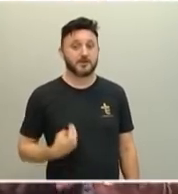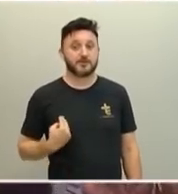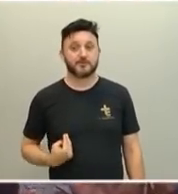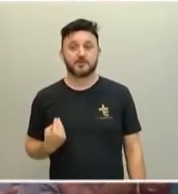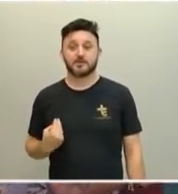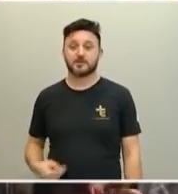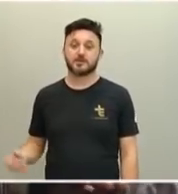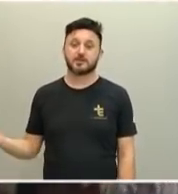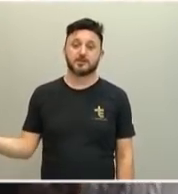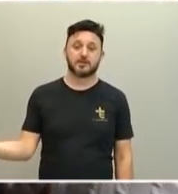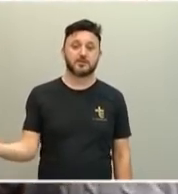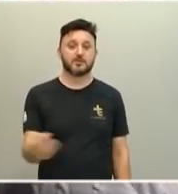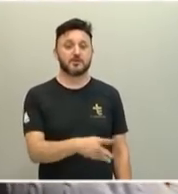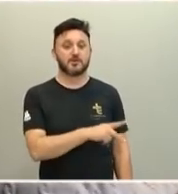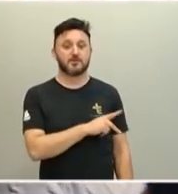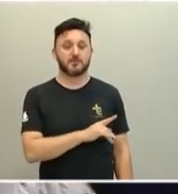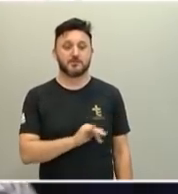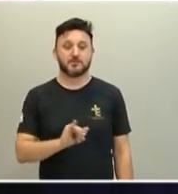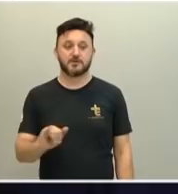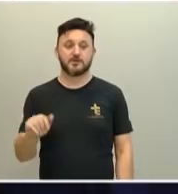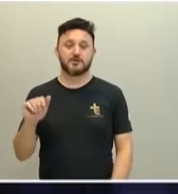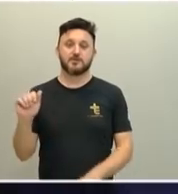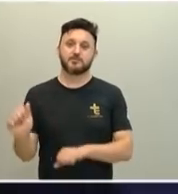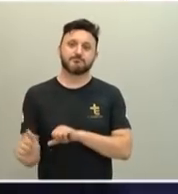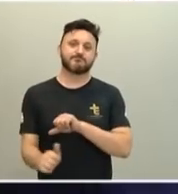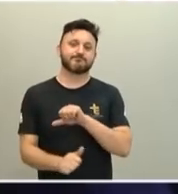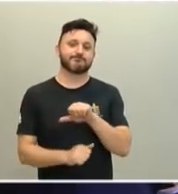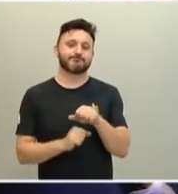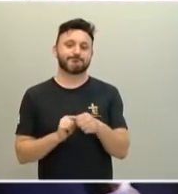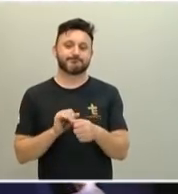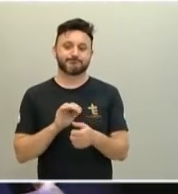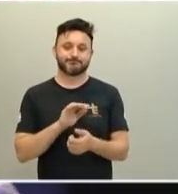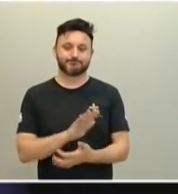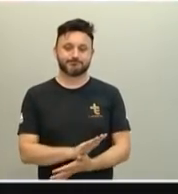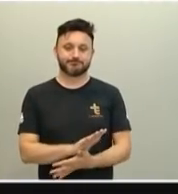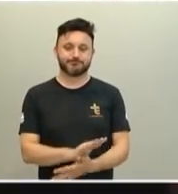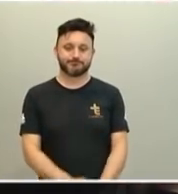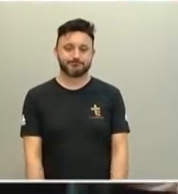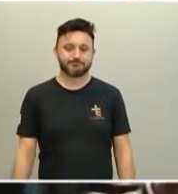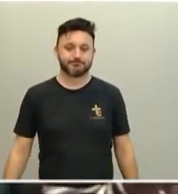O meu deserto florirá.